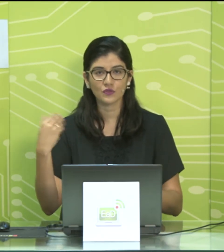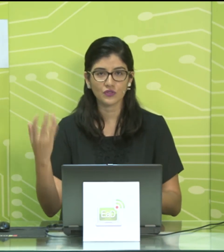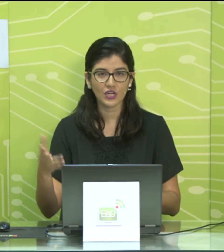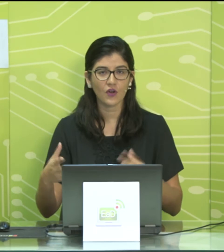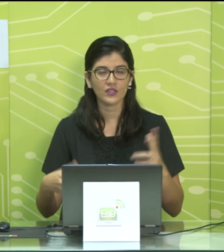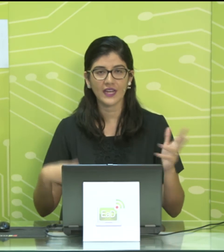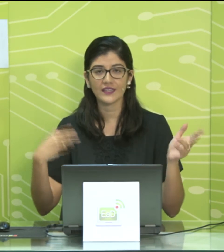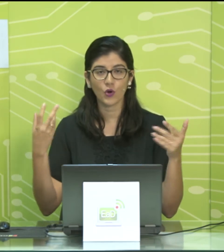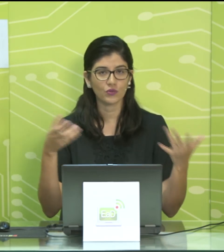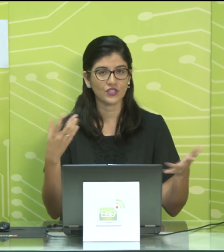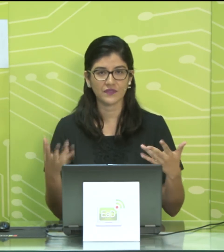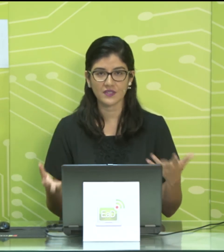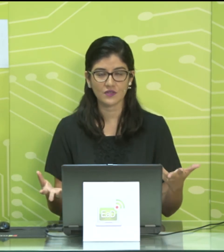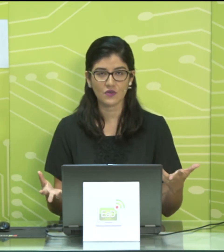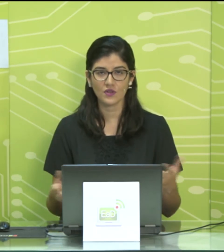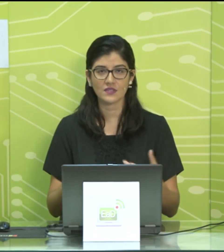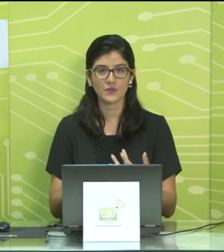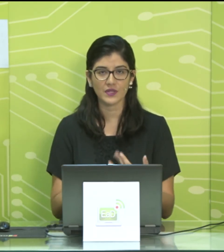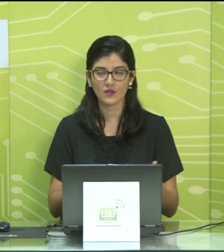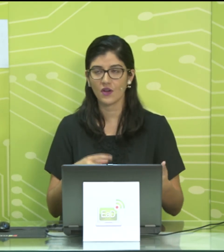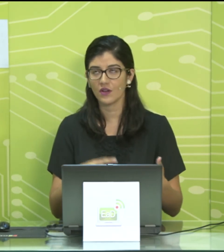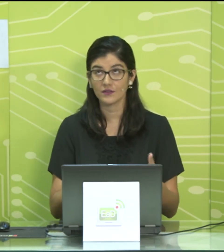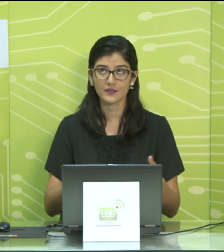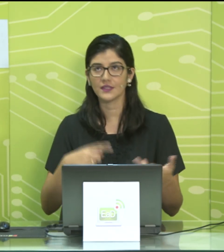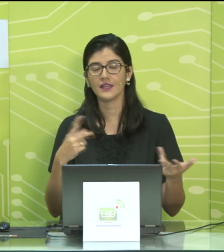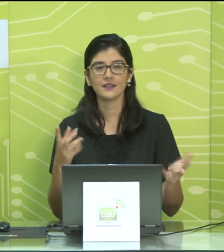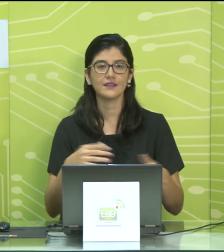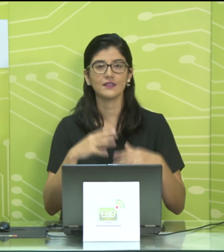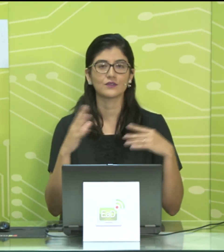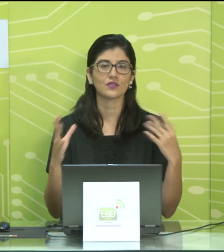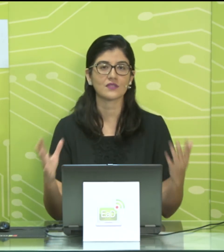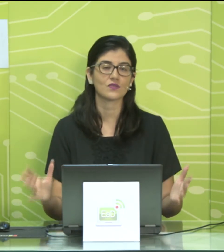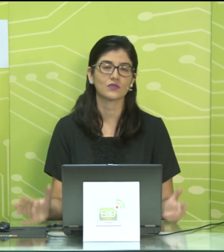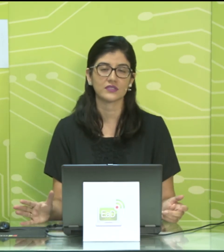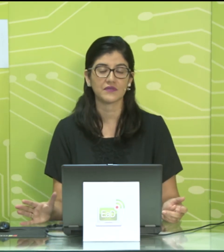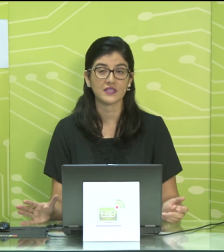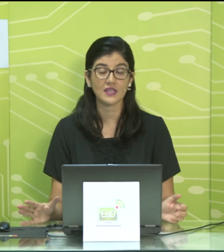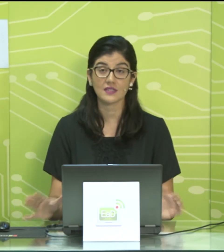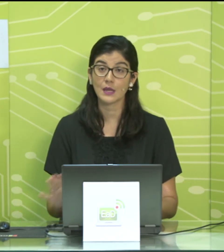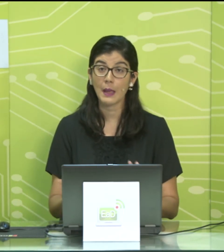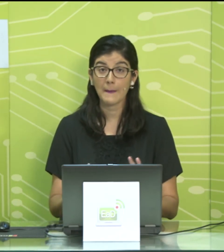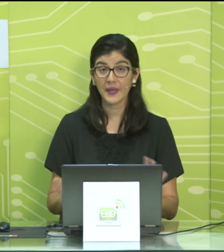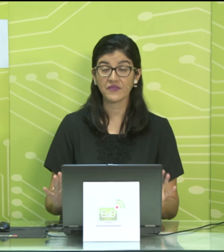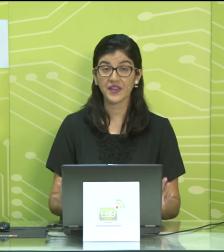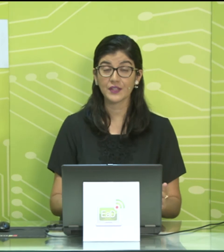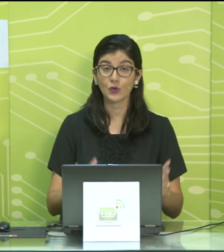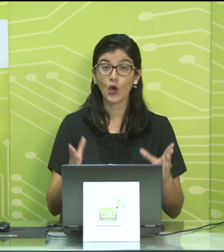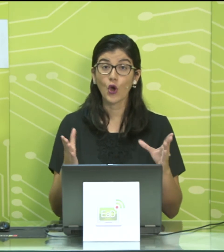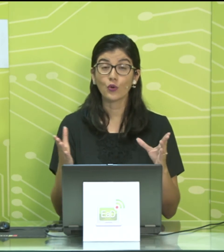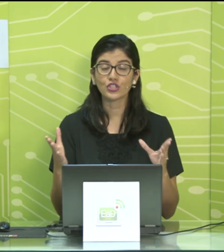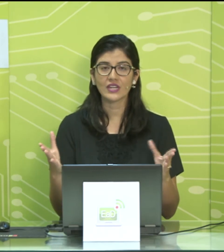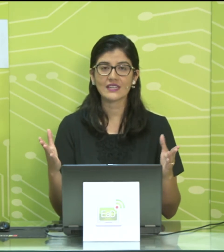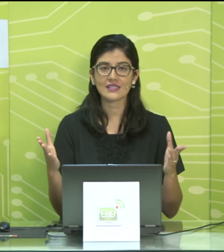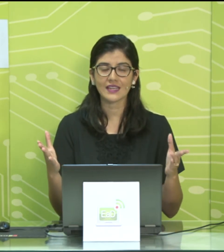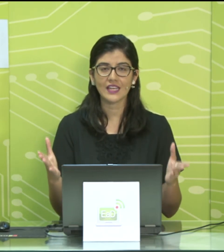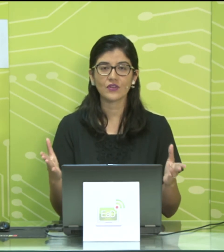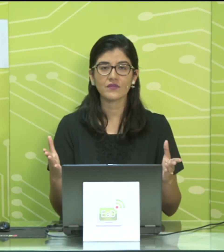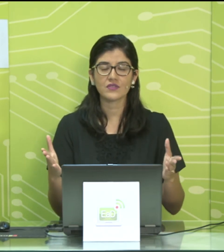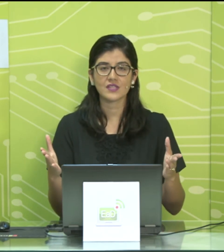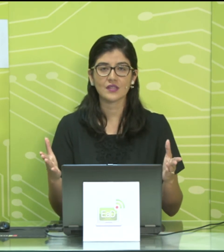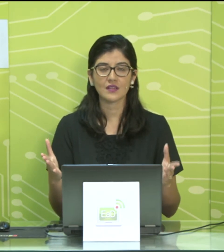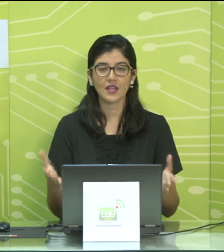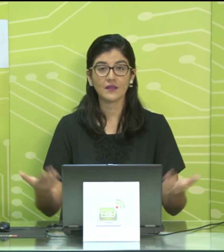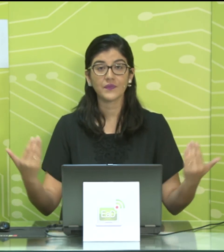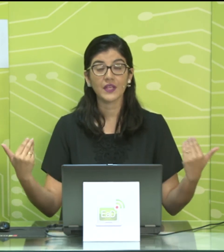condições de no outro dia acordar e dar conta de fazer as coisas, ir para a escola, né, e todos os outros afazeres, perfeito. Utiliza aquilo